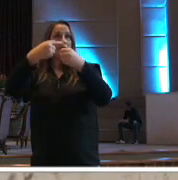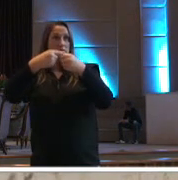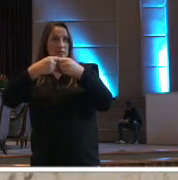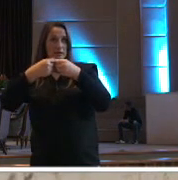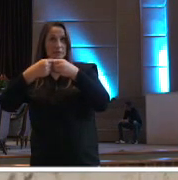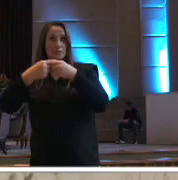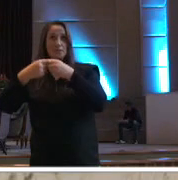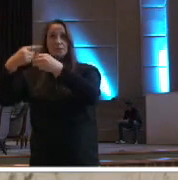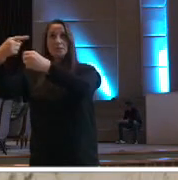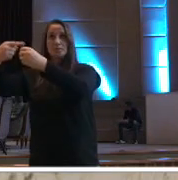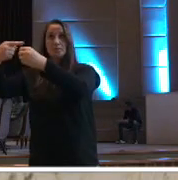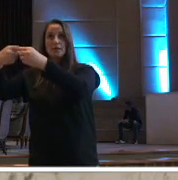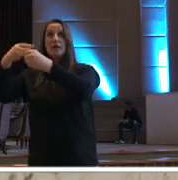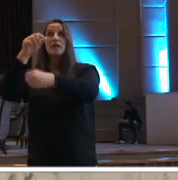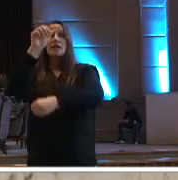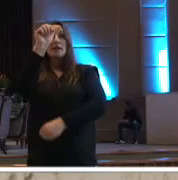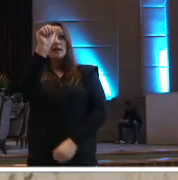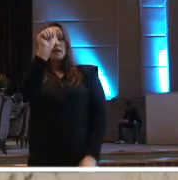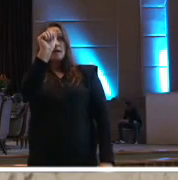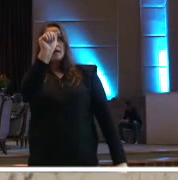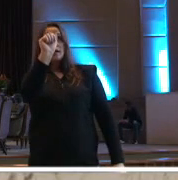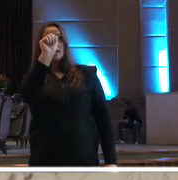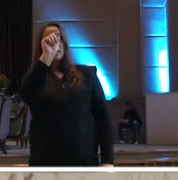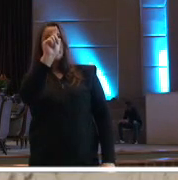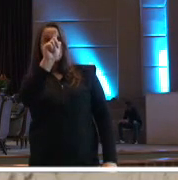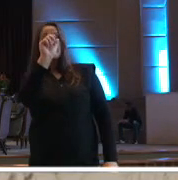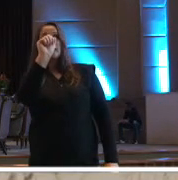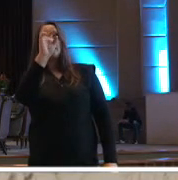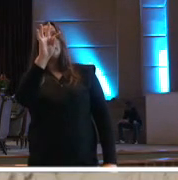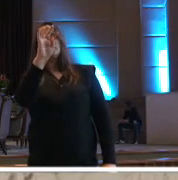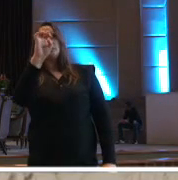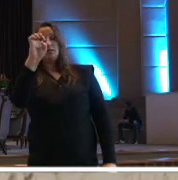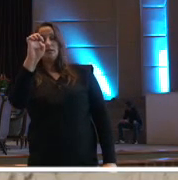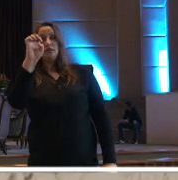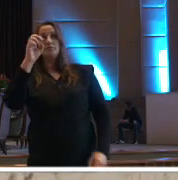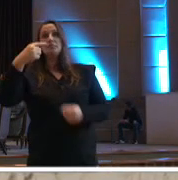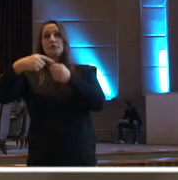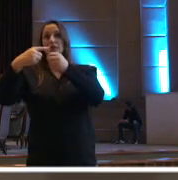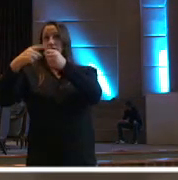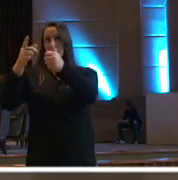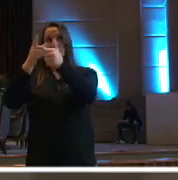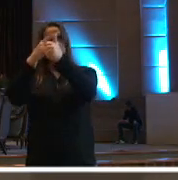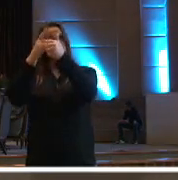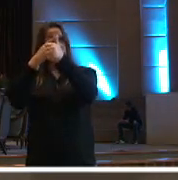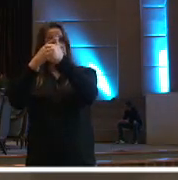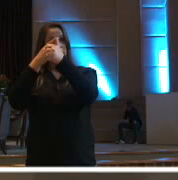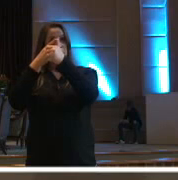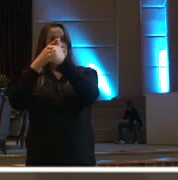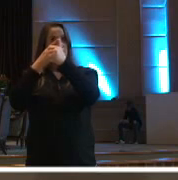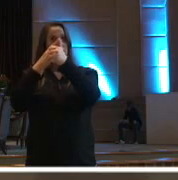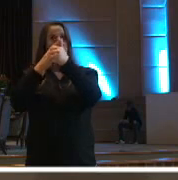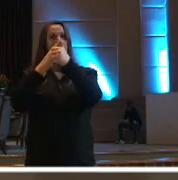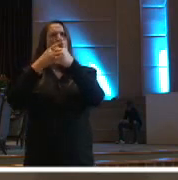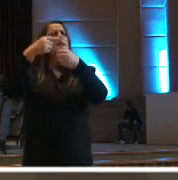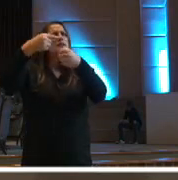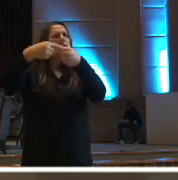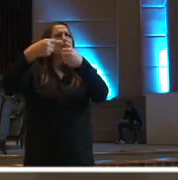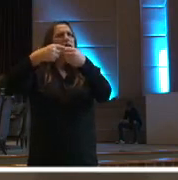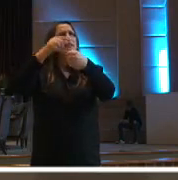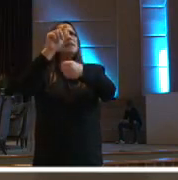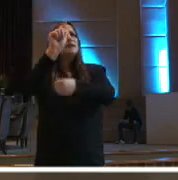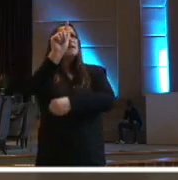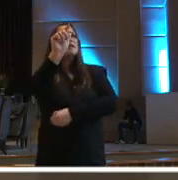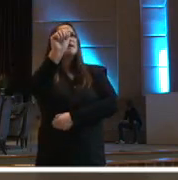Asquelon. E ele vai para essa primeira cidade, que é a cidade de Gate. Agora, Gate era aos